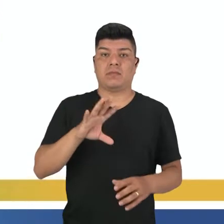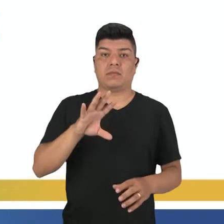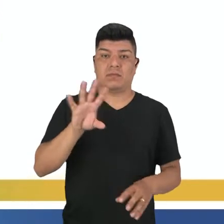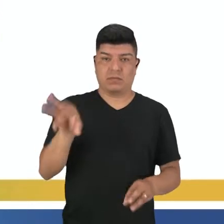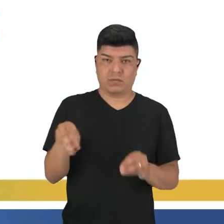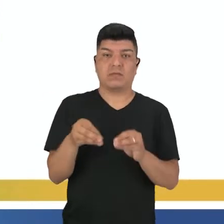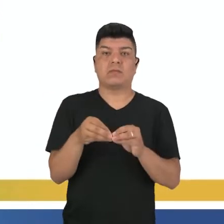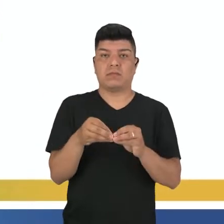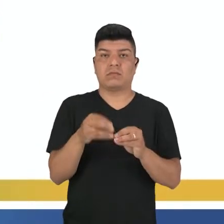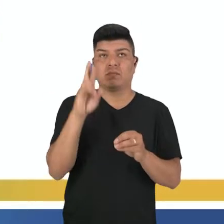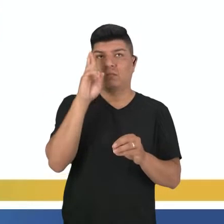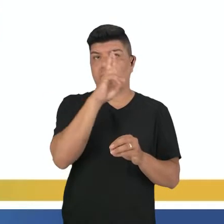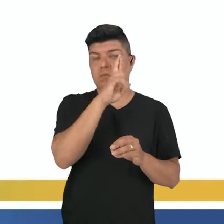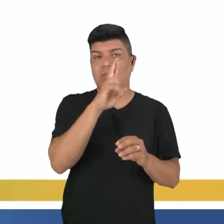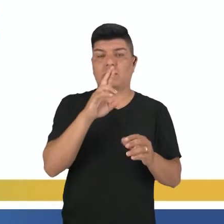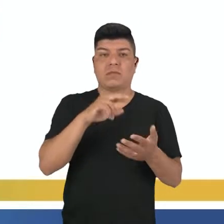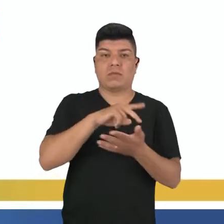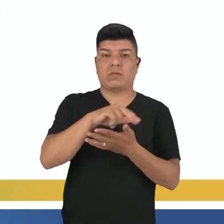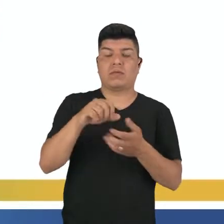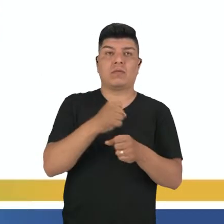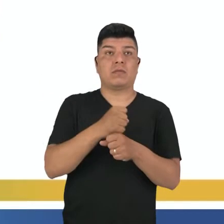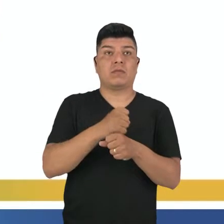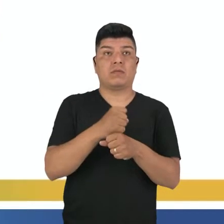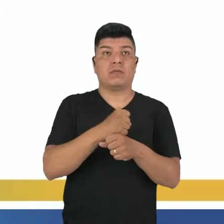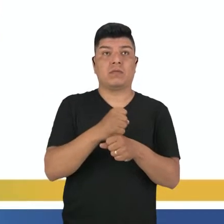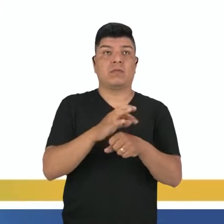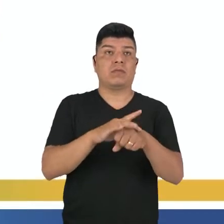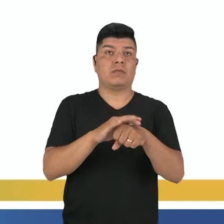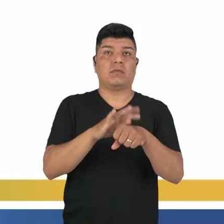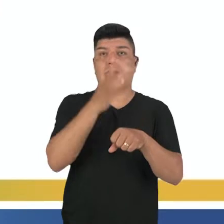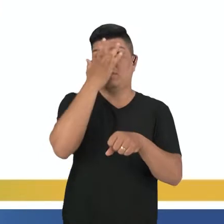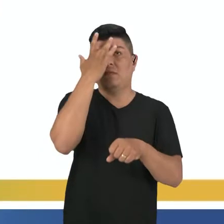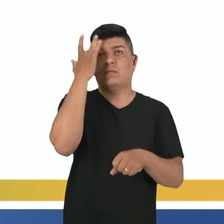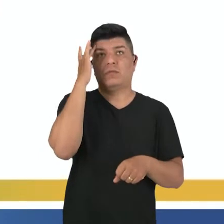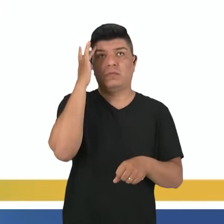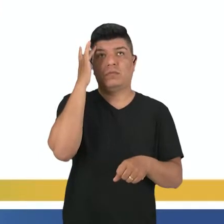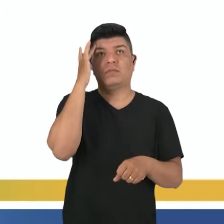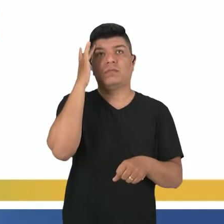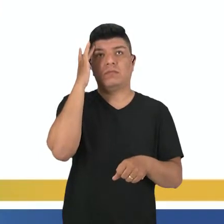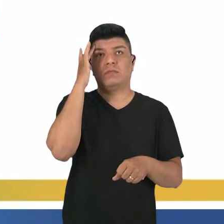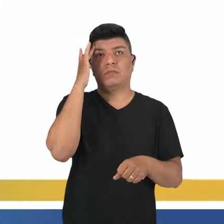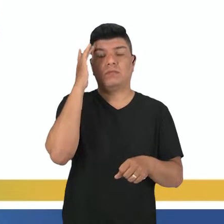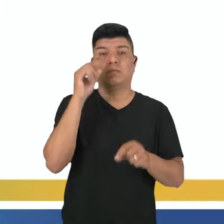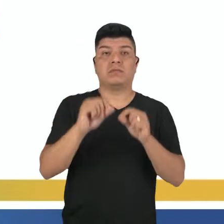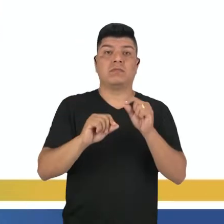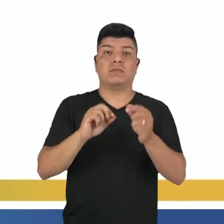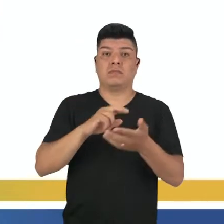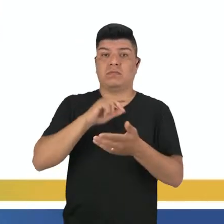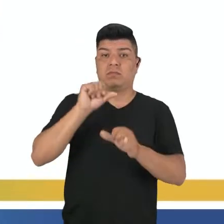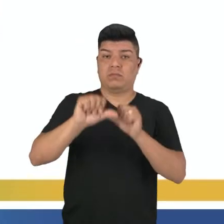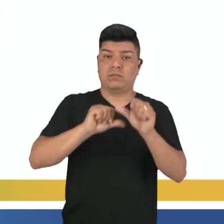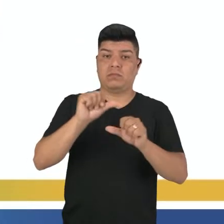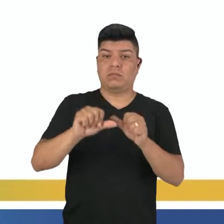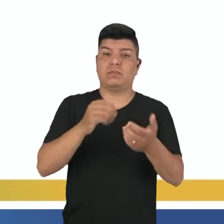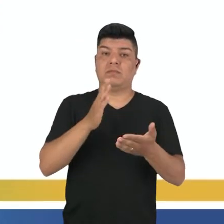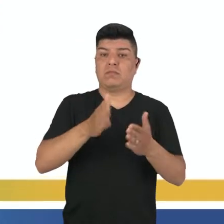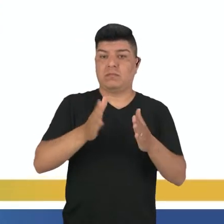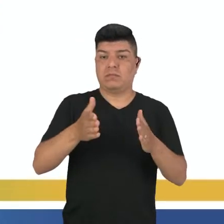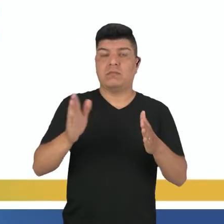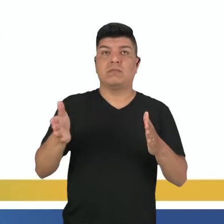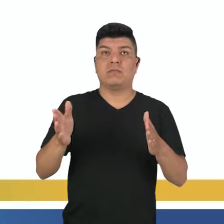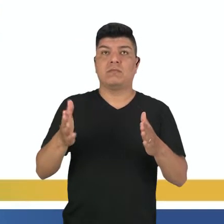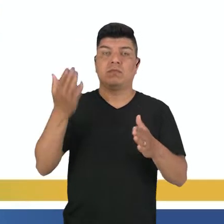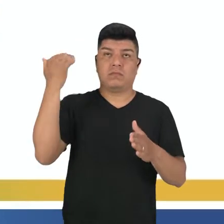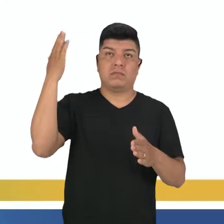para vocês entenderem que por vários anos o adoecimento das pessoas, né, passou por diversas fases. Na